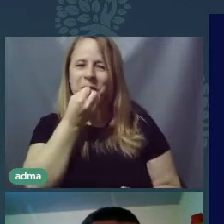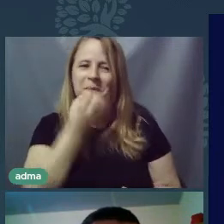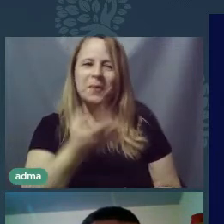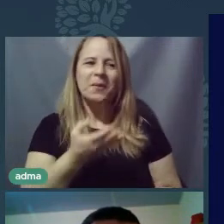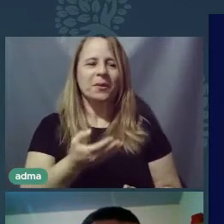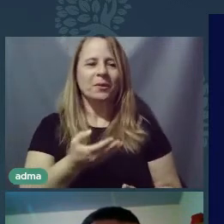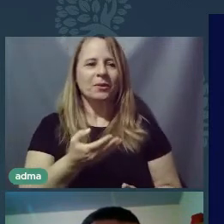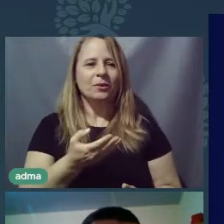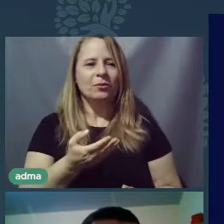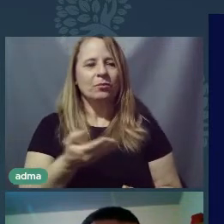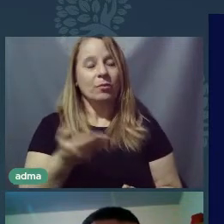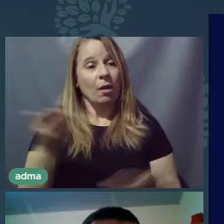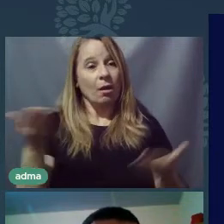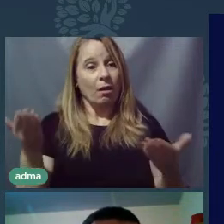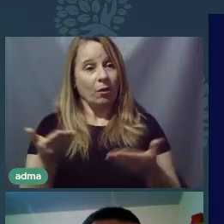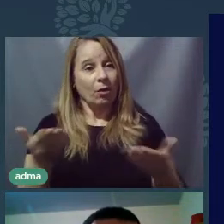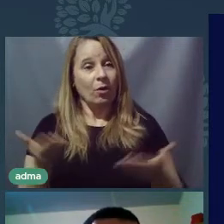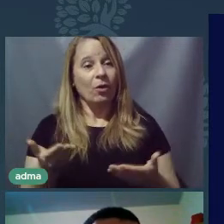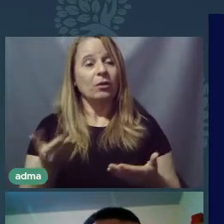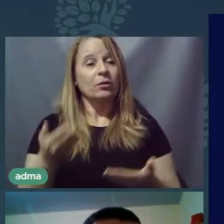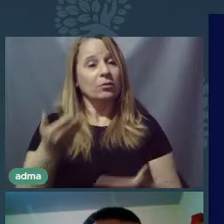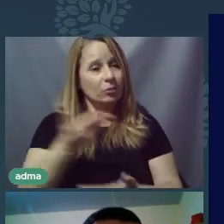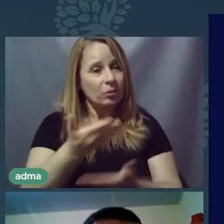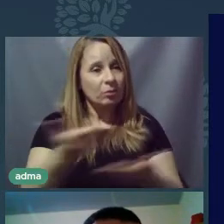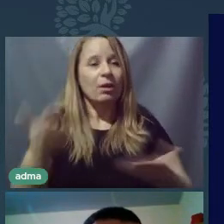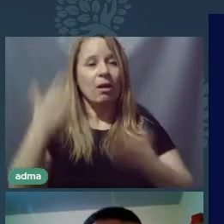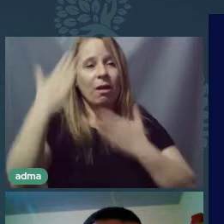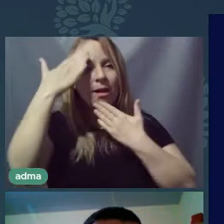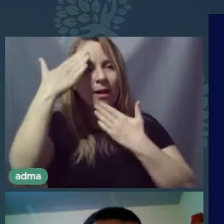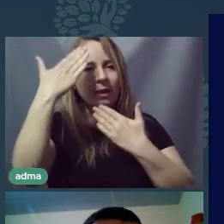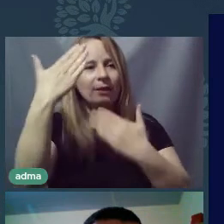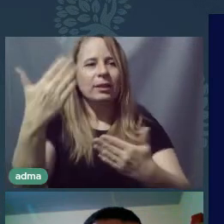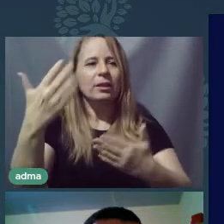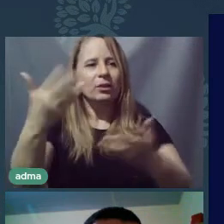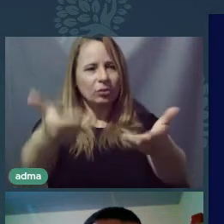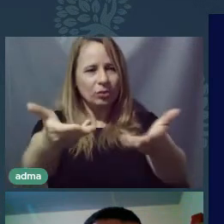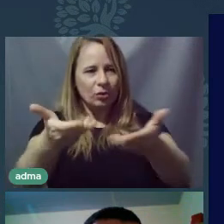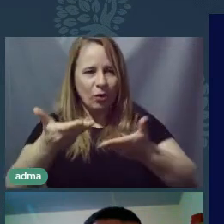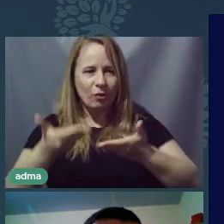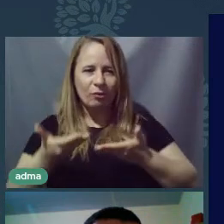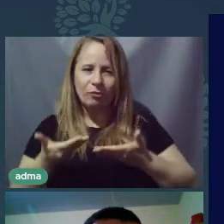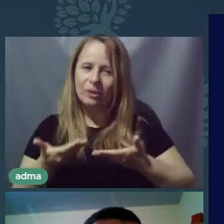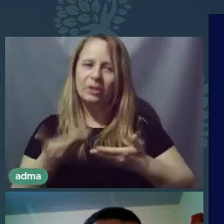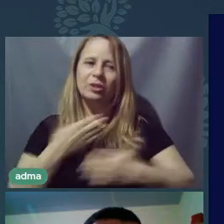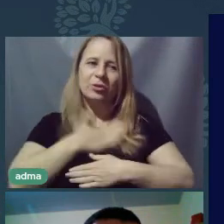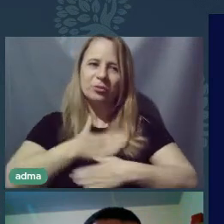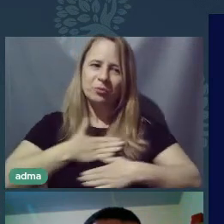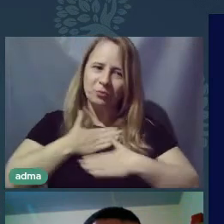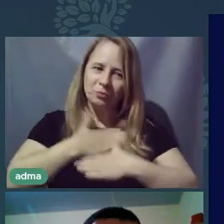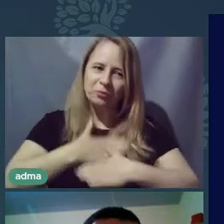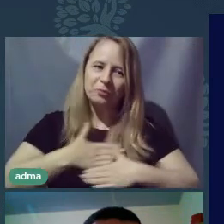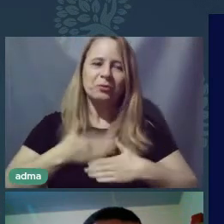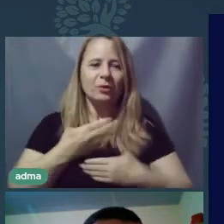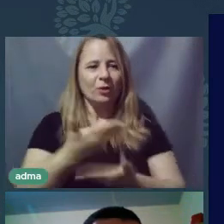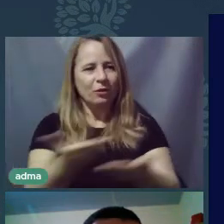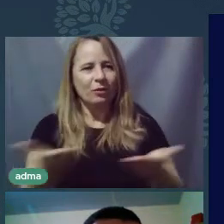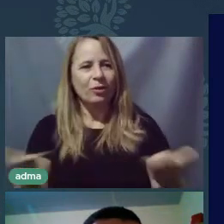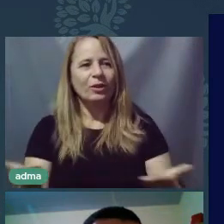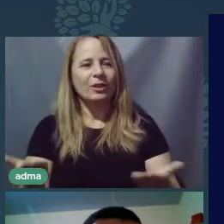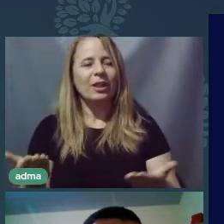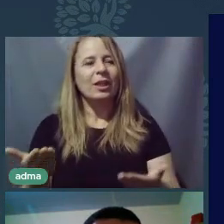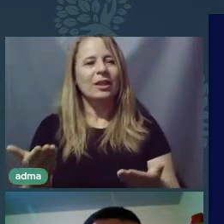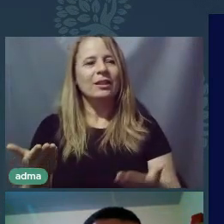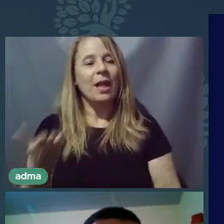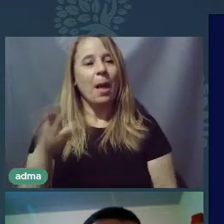seja portador do meu agradecimento por esse convite muito simpático de vocês, da minha